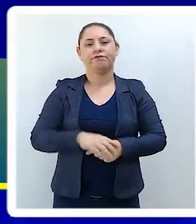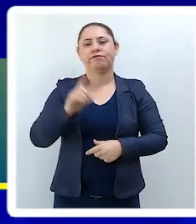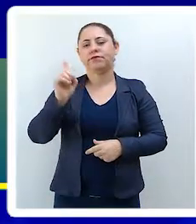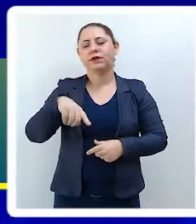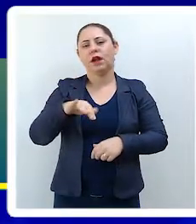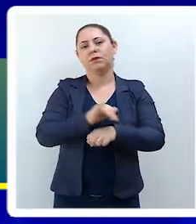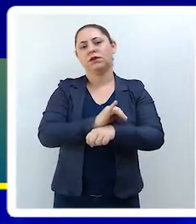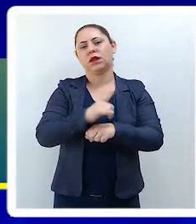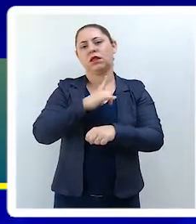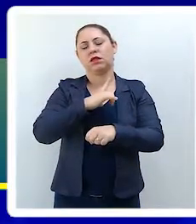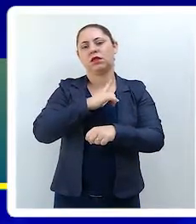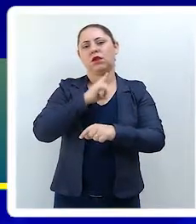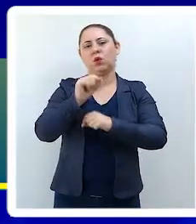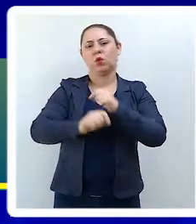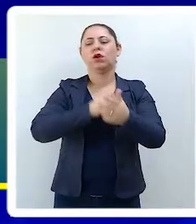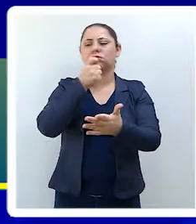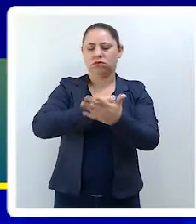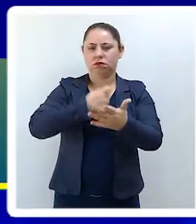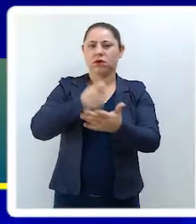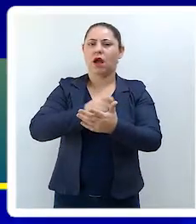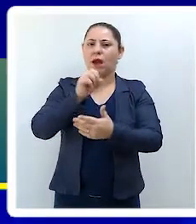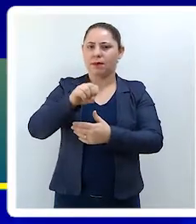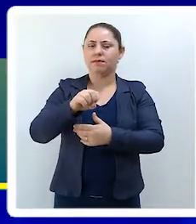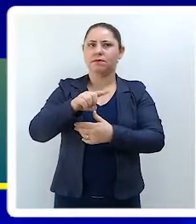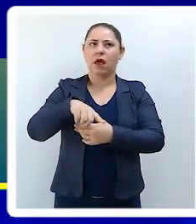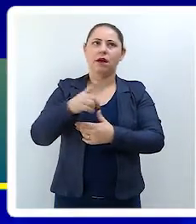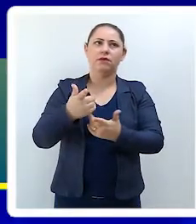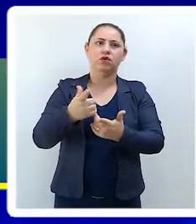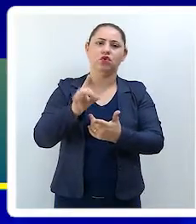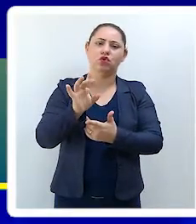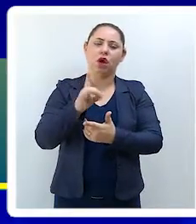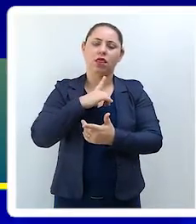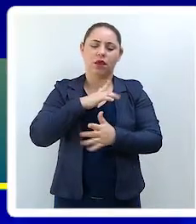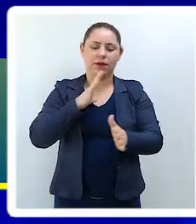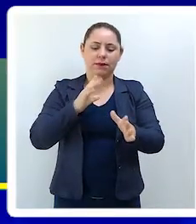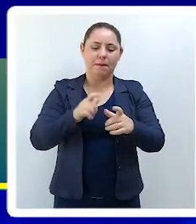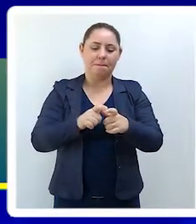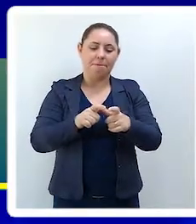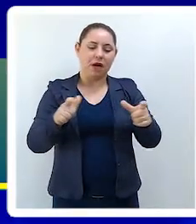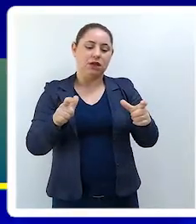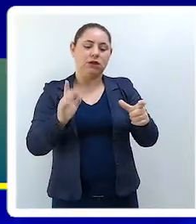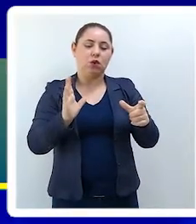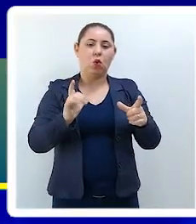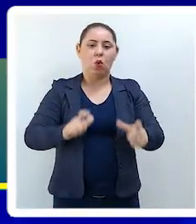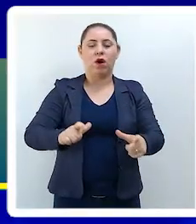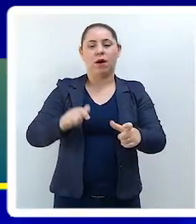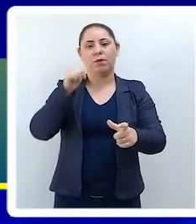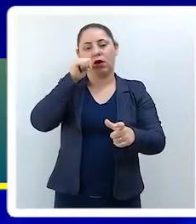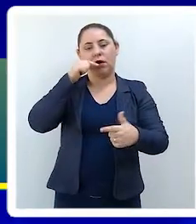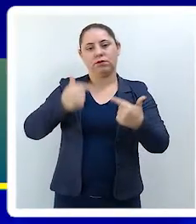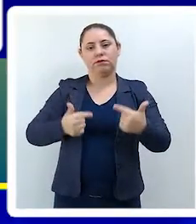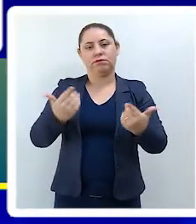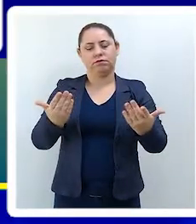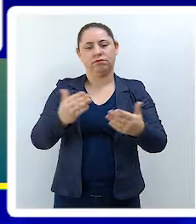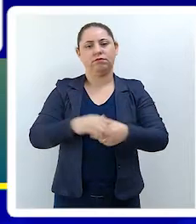mas essa medida, ela teve efeito concreto? Ela foi suficiente para dar mais espaço para a mulher na política, no cenário